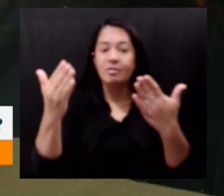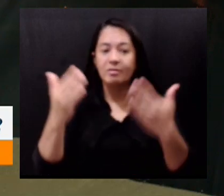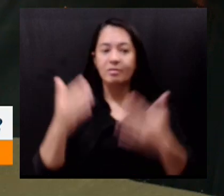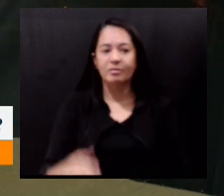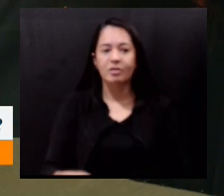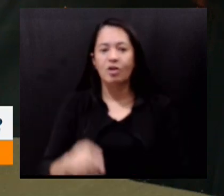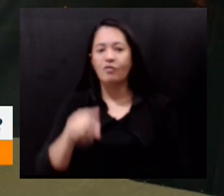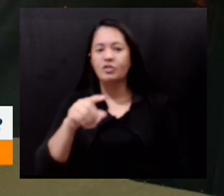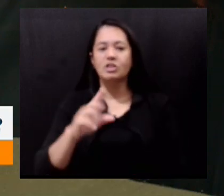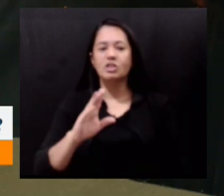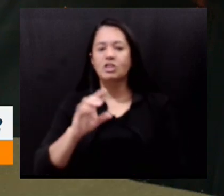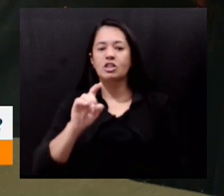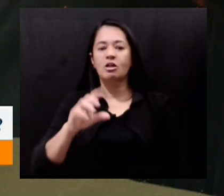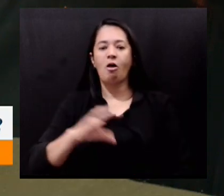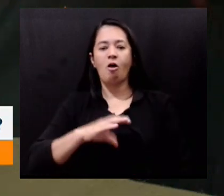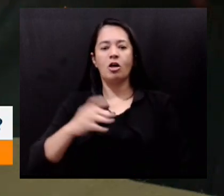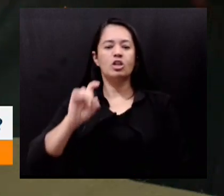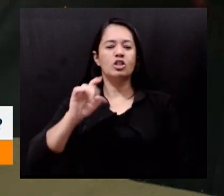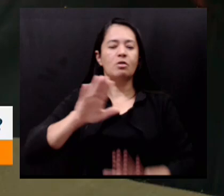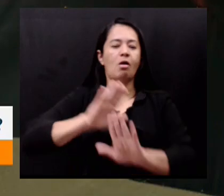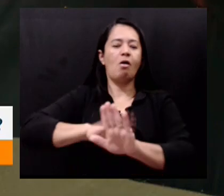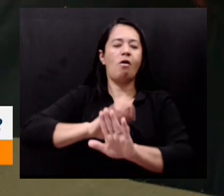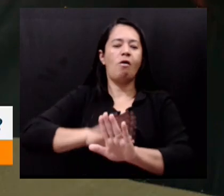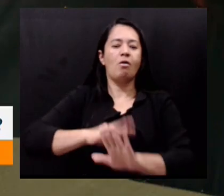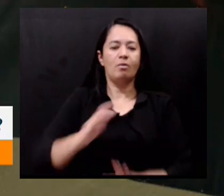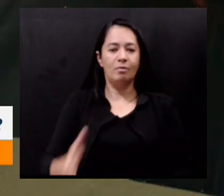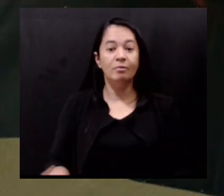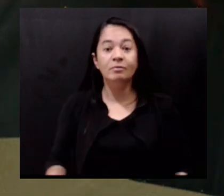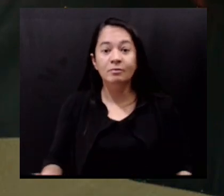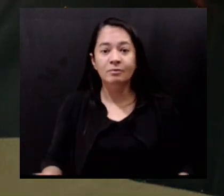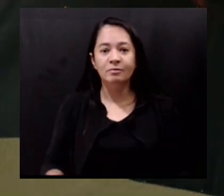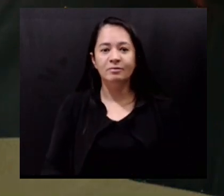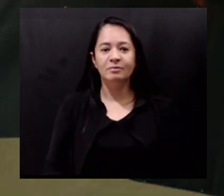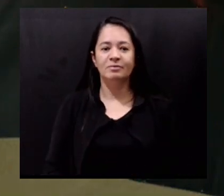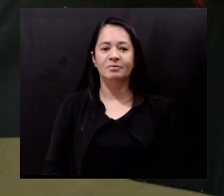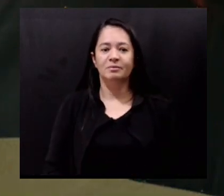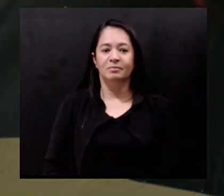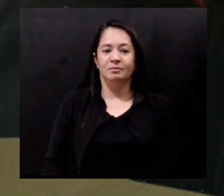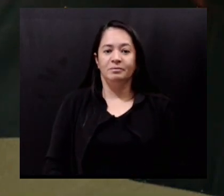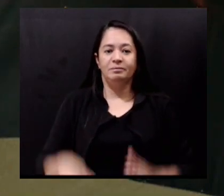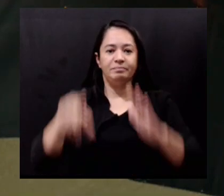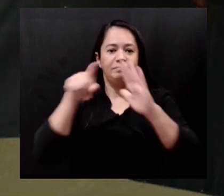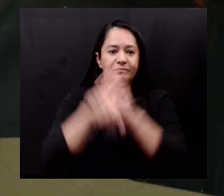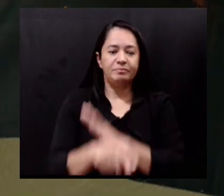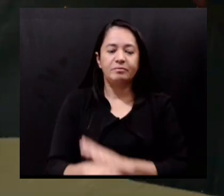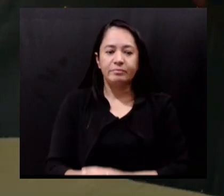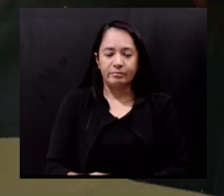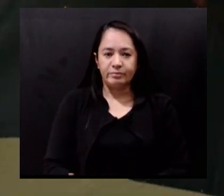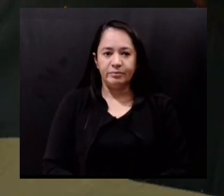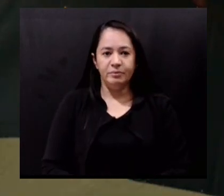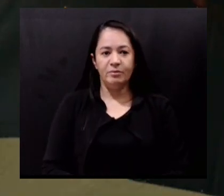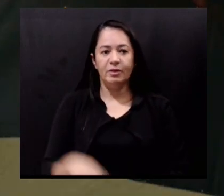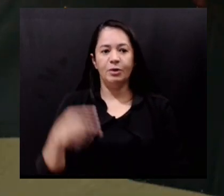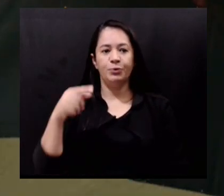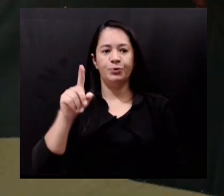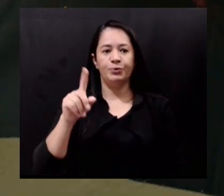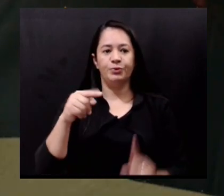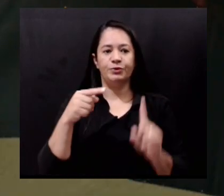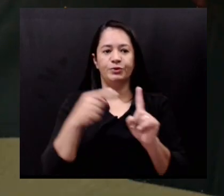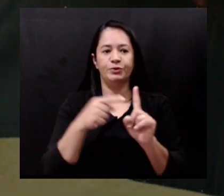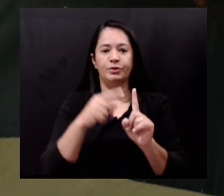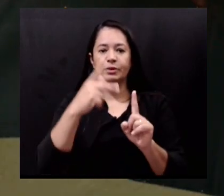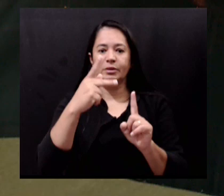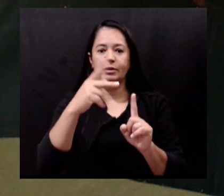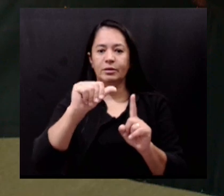tela, né. Vamos lá, 8h59, tem mais uma pergunta e a gente já vai então para as considerações finais. Ô Paula,